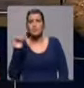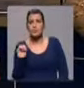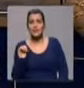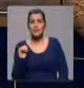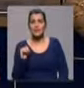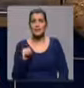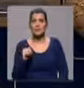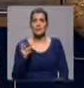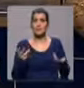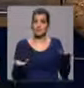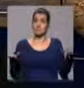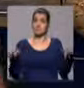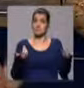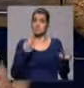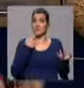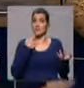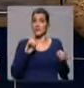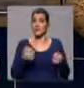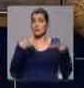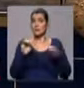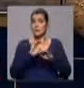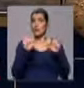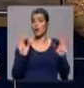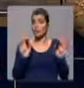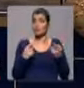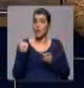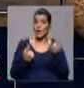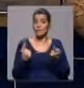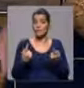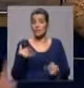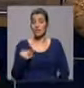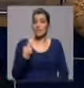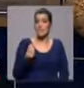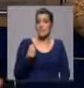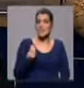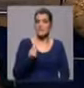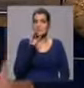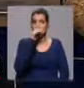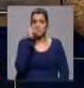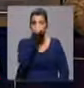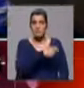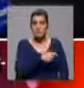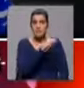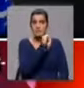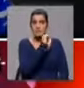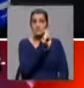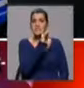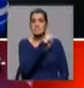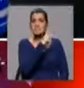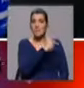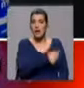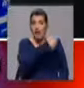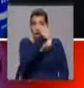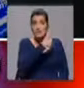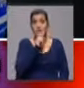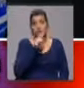E isto é um indício claro de que muitos receiam que uma vitória do Syriza vá conduzir a uma